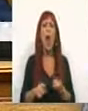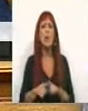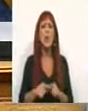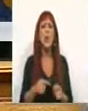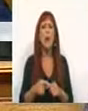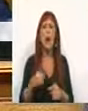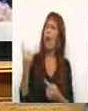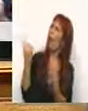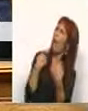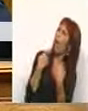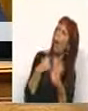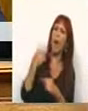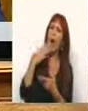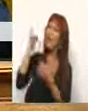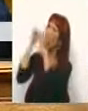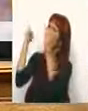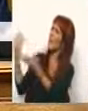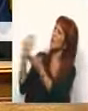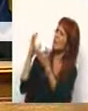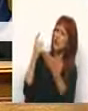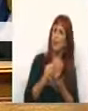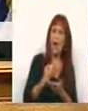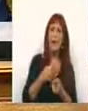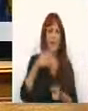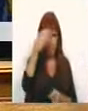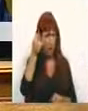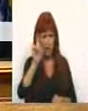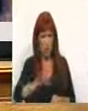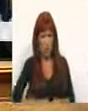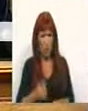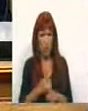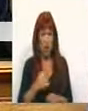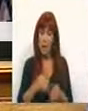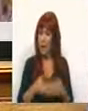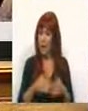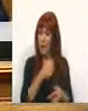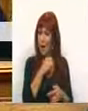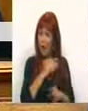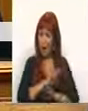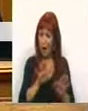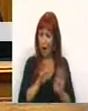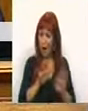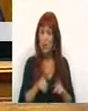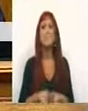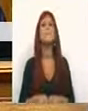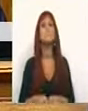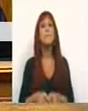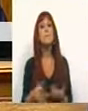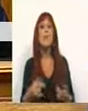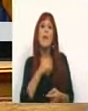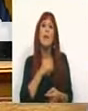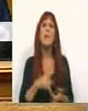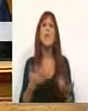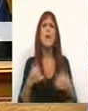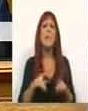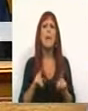quase de rendição perante os credores internacionais. Mas isso, se o senhor já não tem memória para isso, porque não lhe convém, não lhe convém. E permita-me